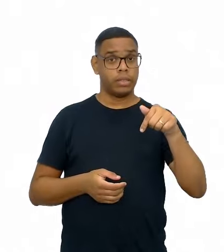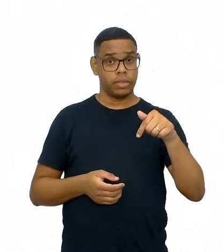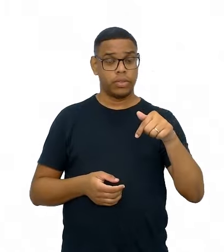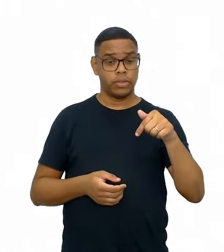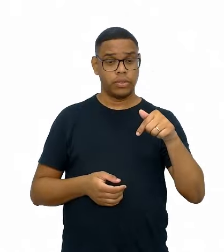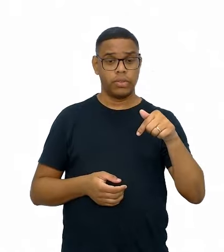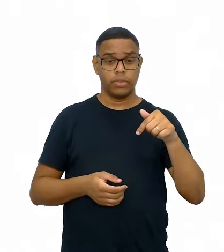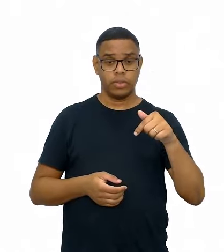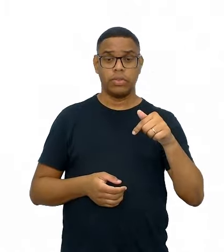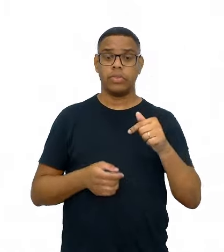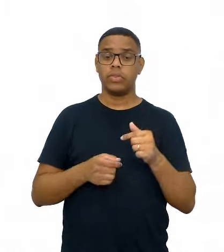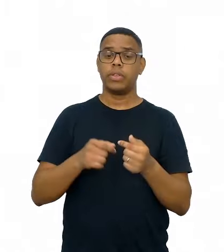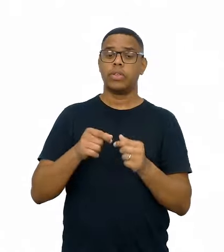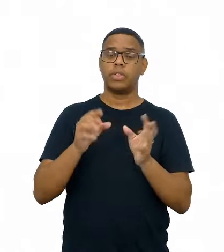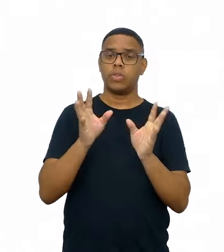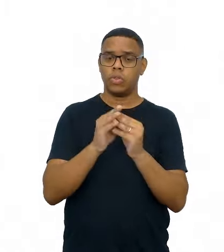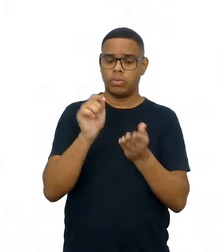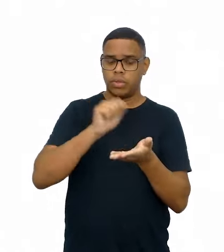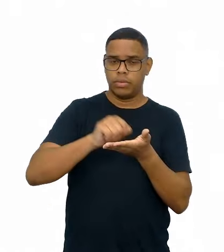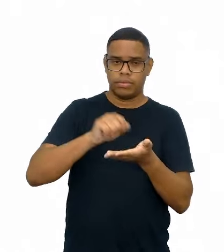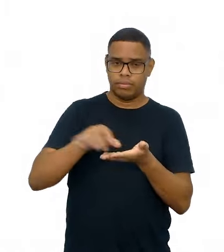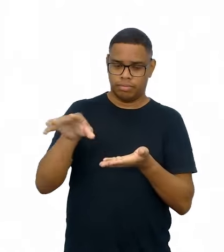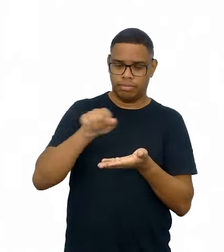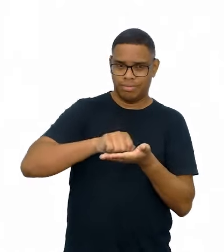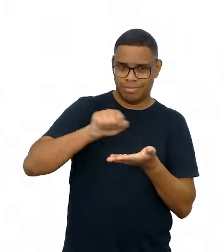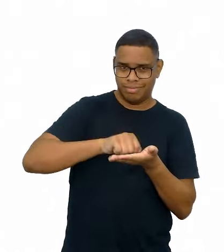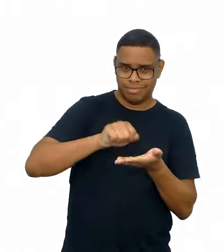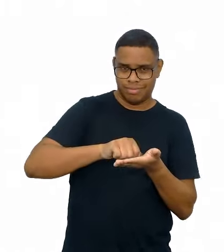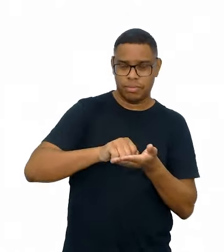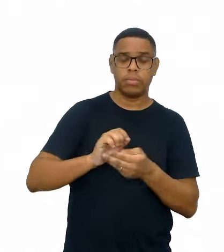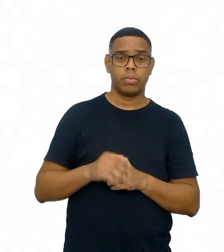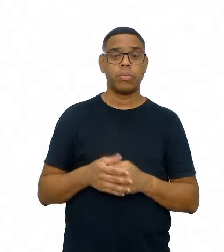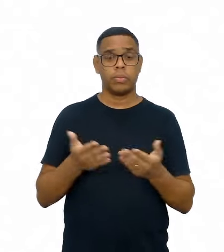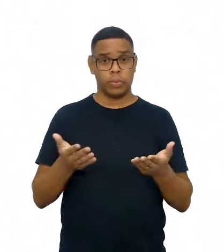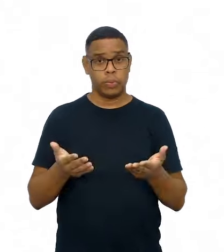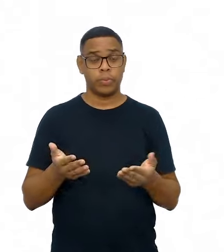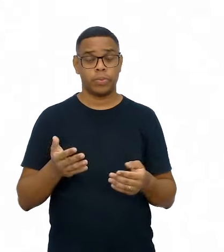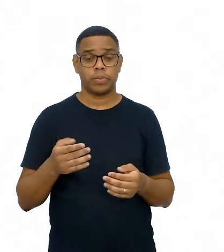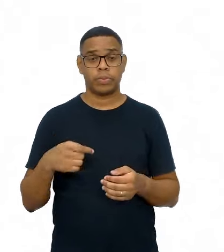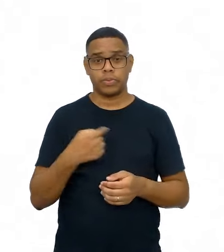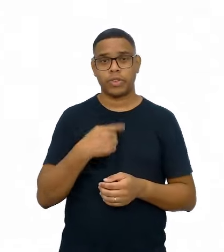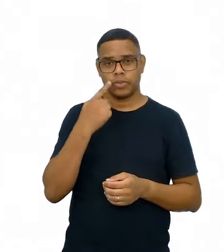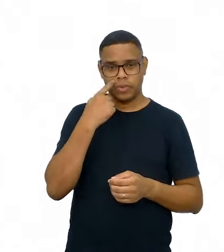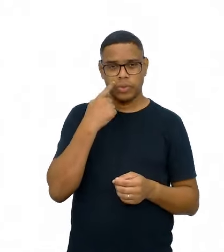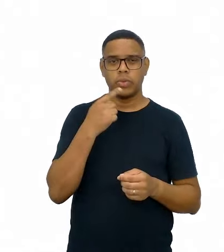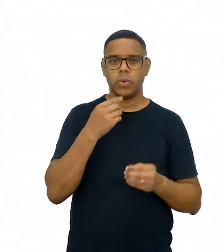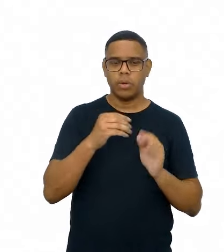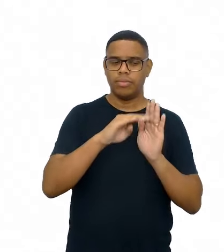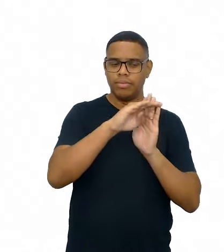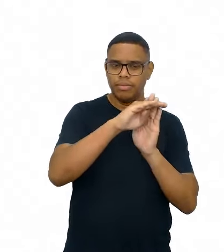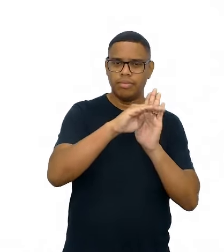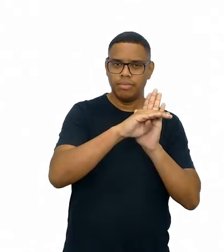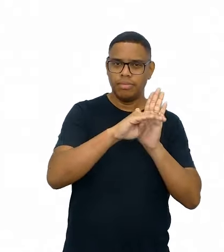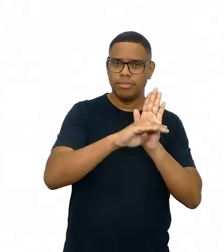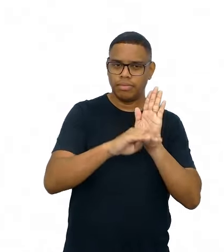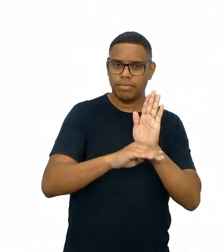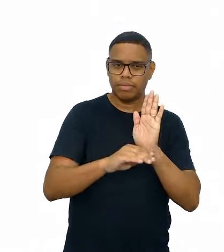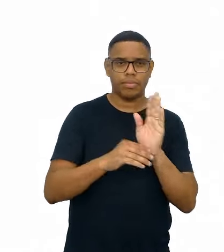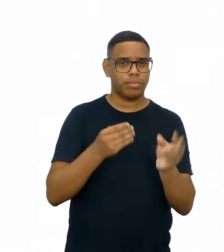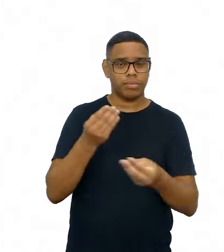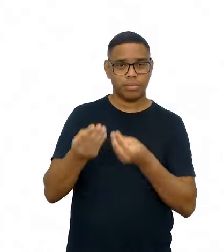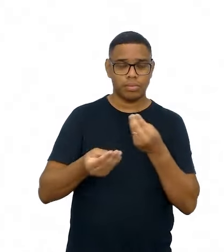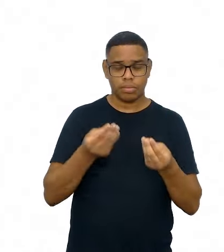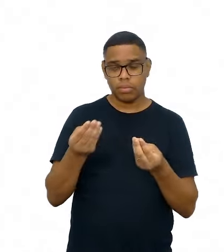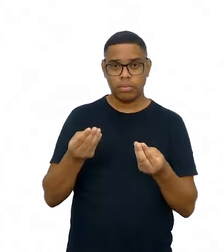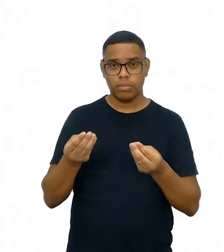a passo, vamos dizer assim, de como fazer esse resumo, tanto que a aula se chama Aprendendo, né, a fazer um